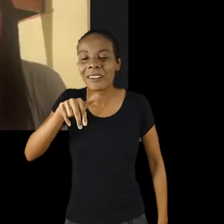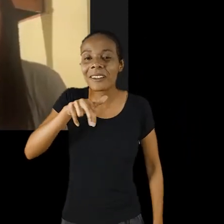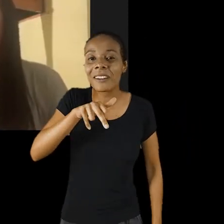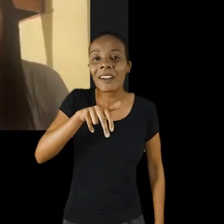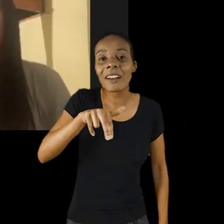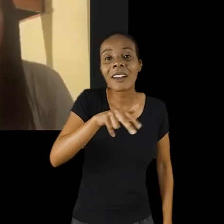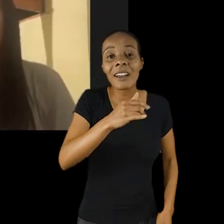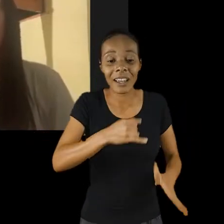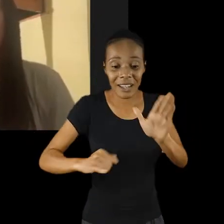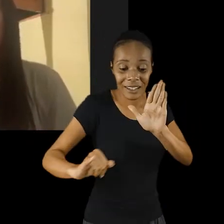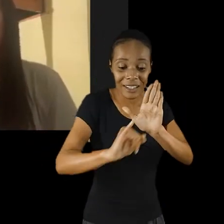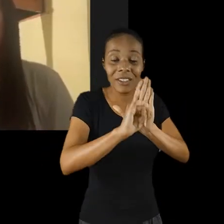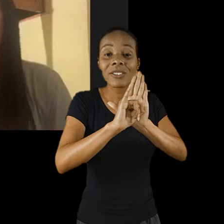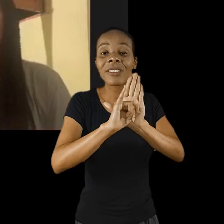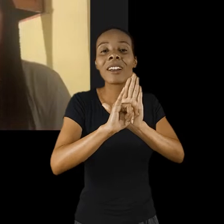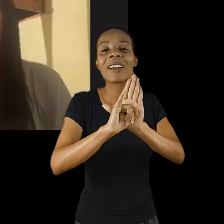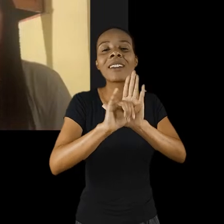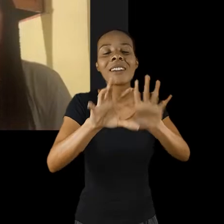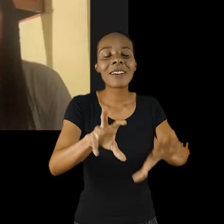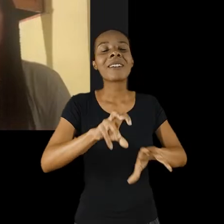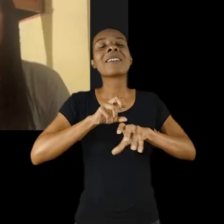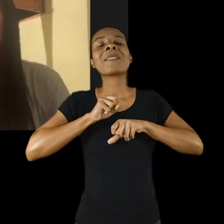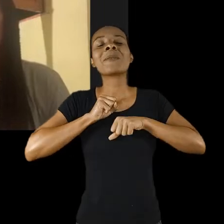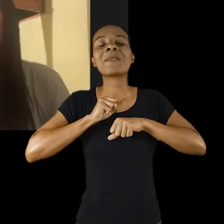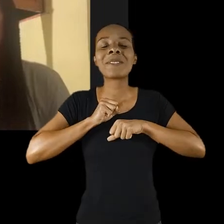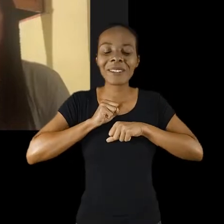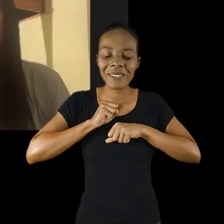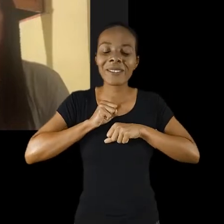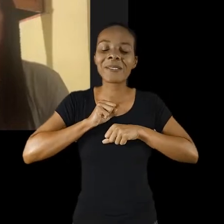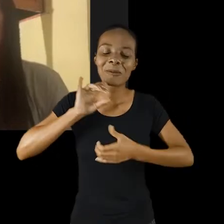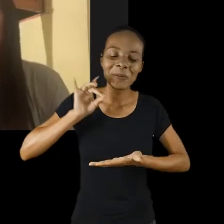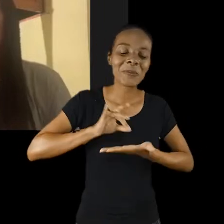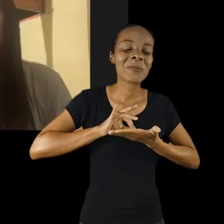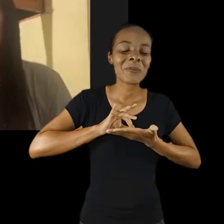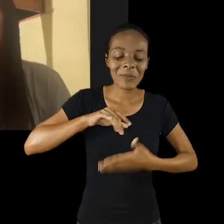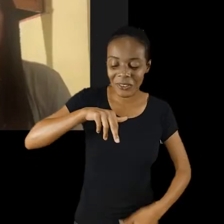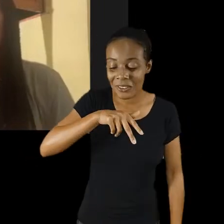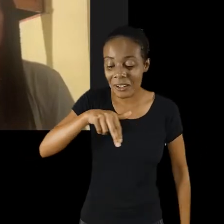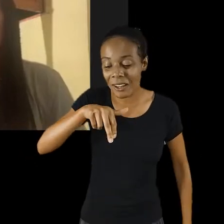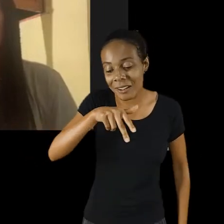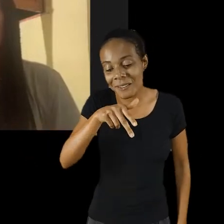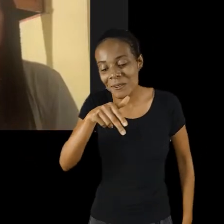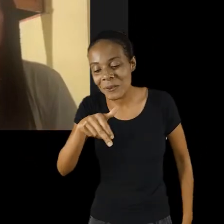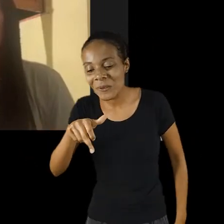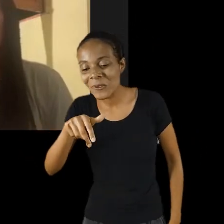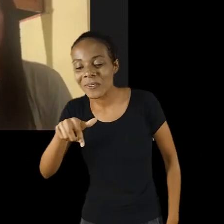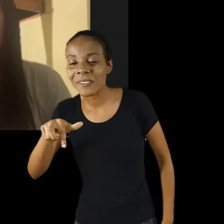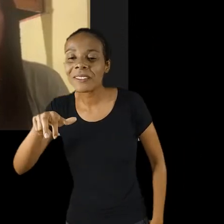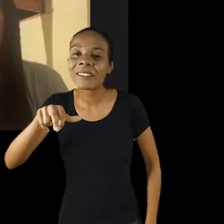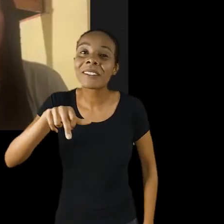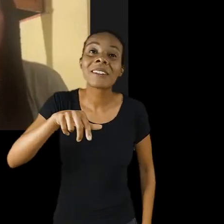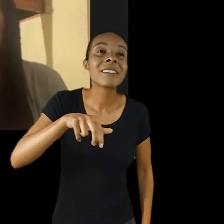identidade. Eu irei por aí sabendo ser amado